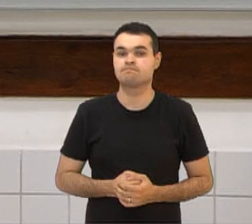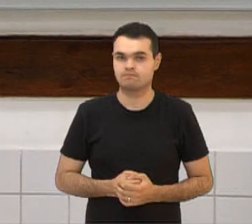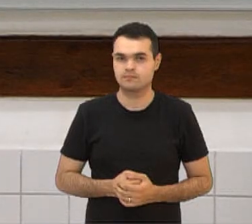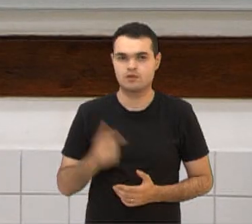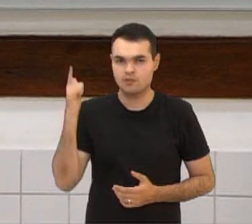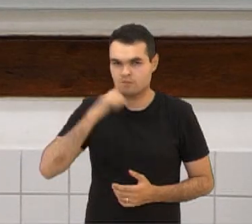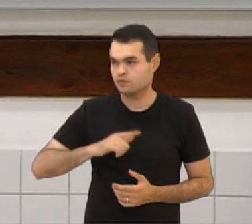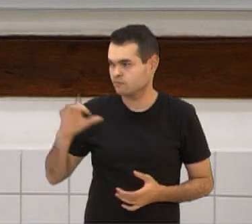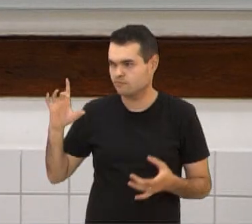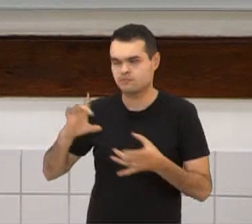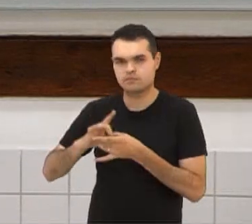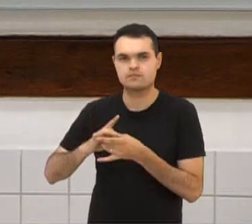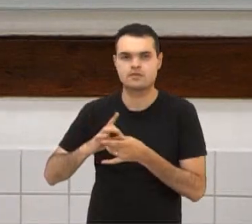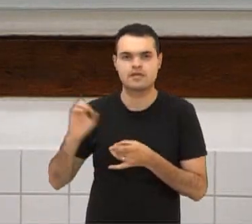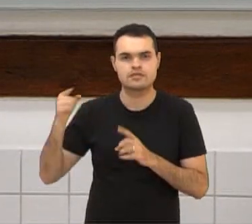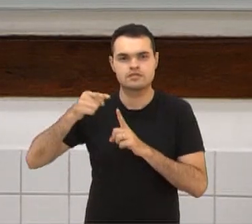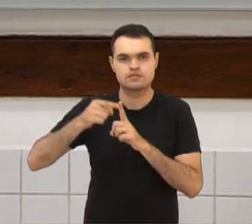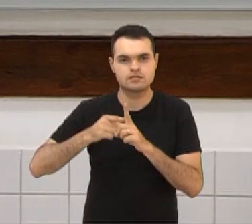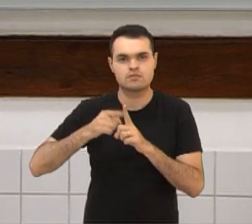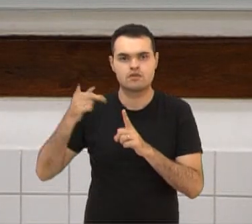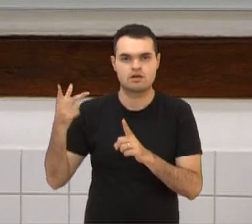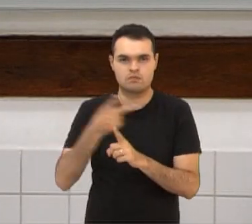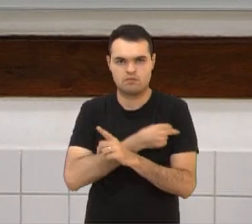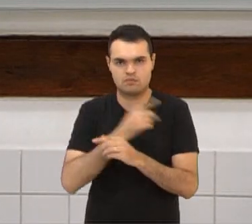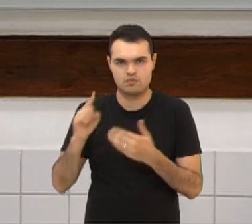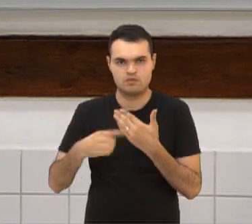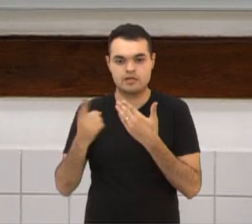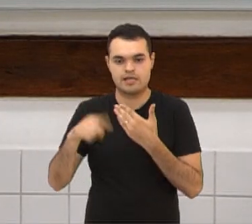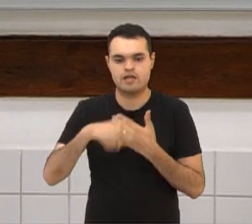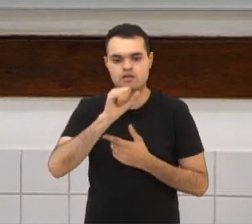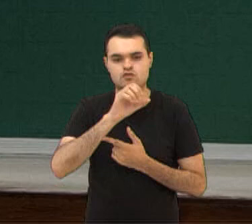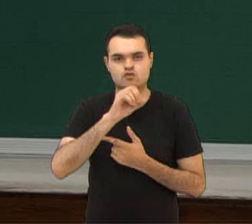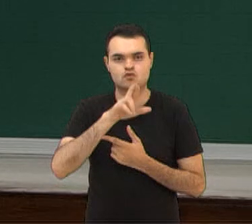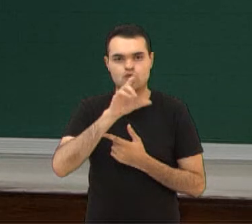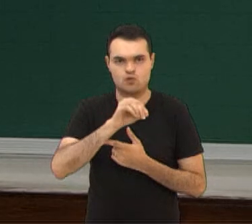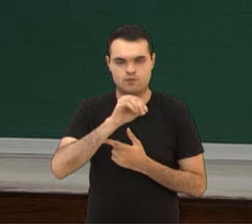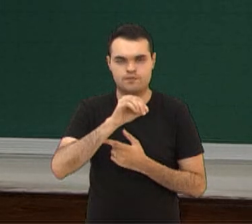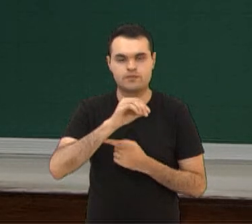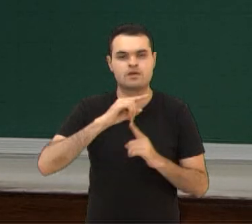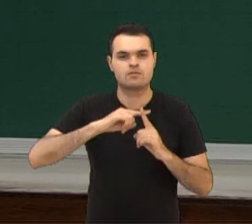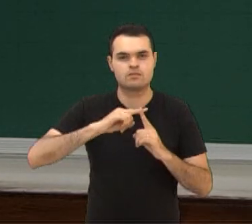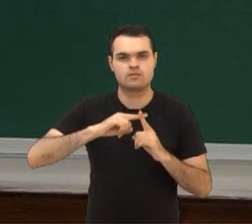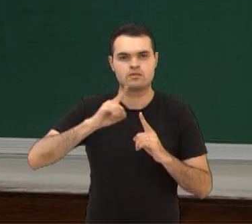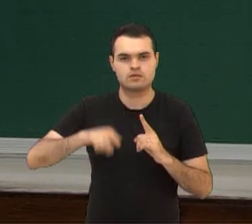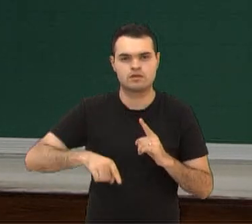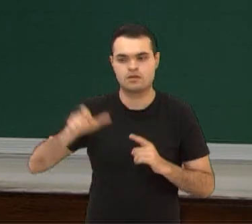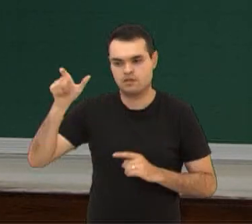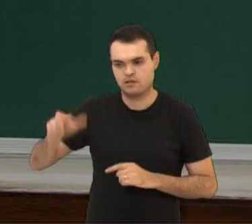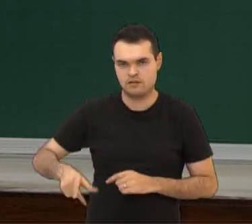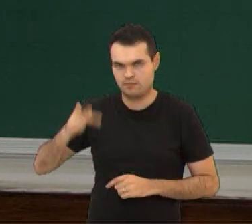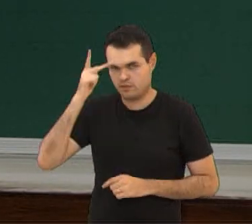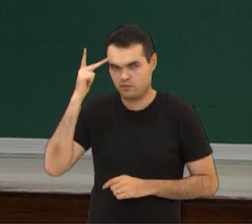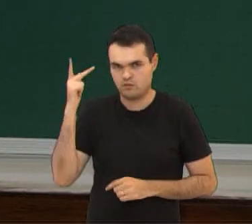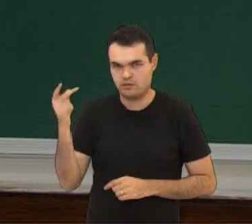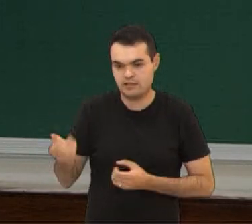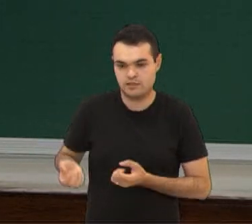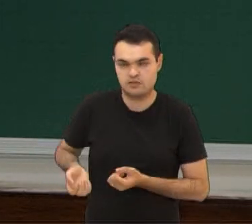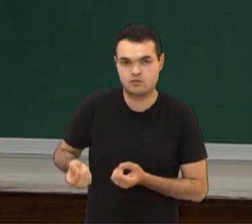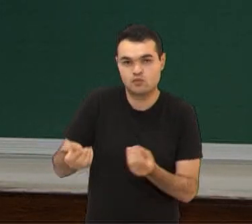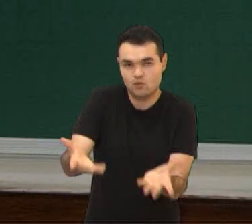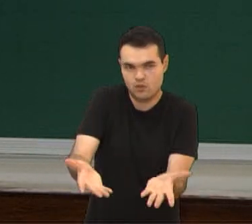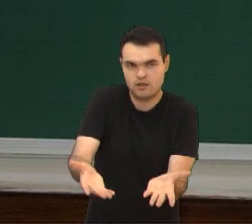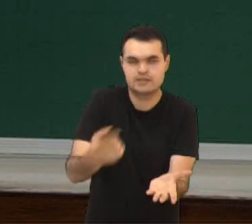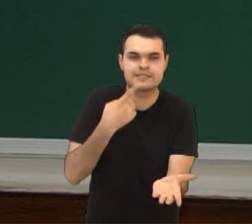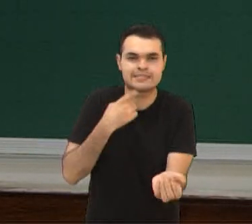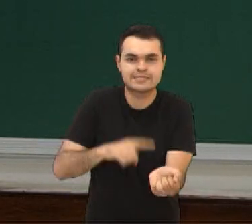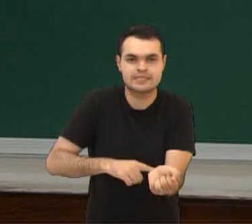aí, conseguiu? Gente, esse tipo de imunização é o soro, porque veja, o caso do paciente aqui, o Harrison, ele estava doando sangue que